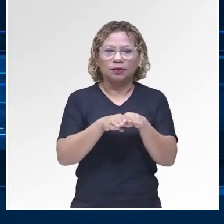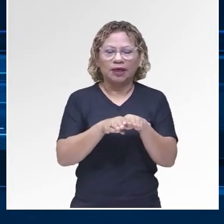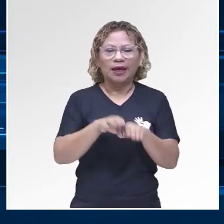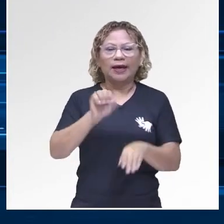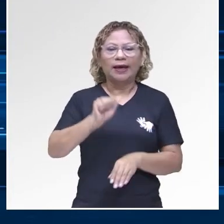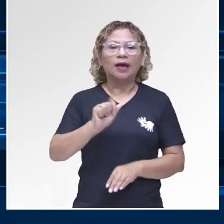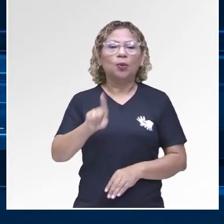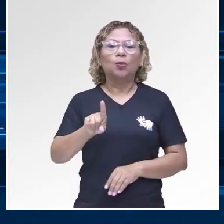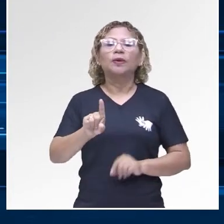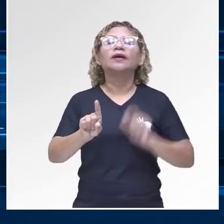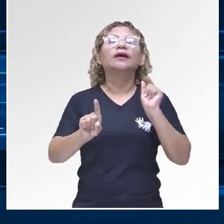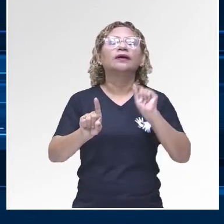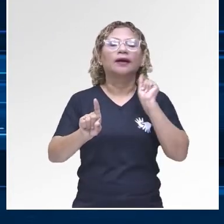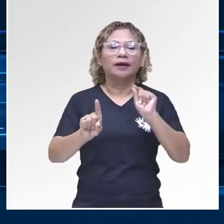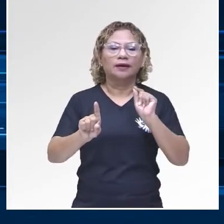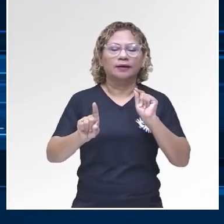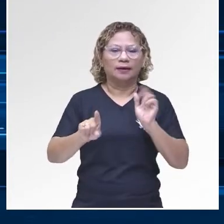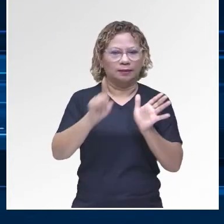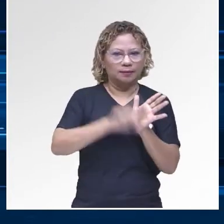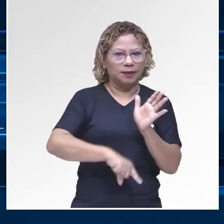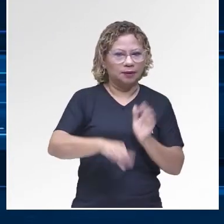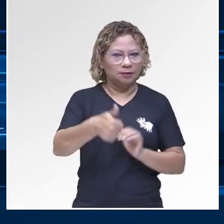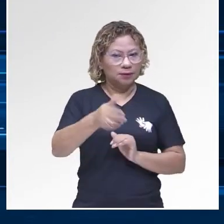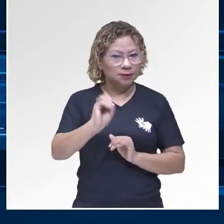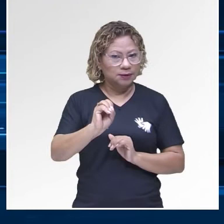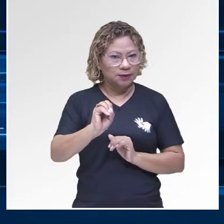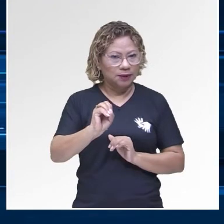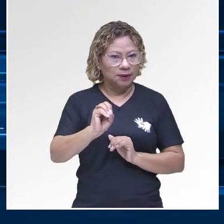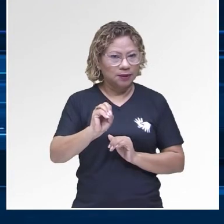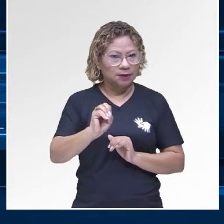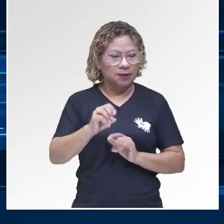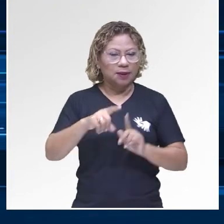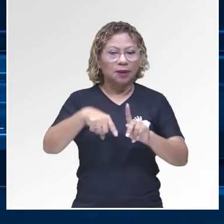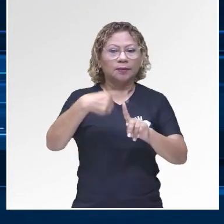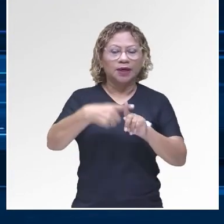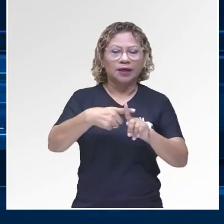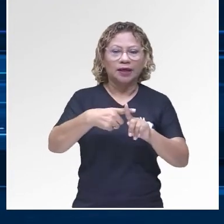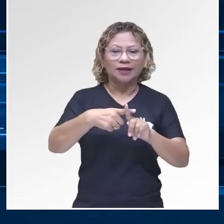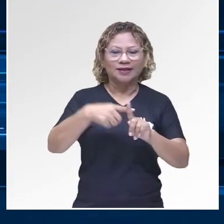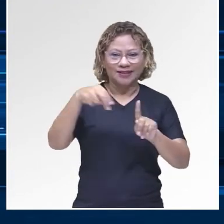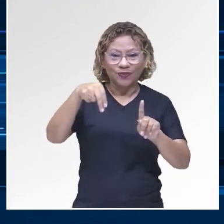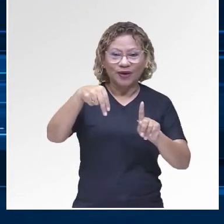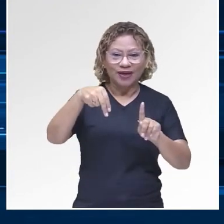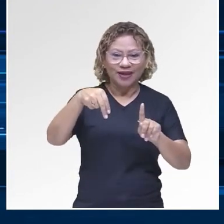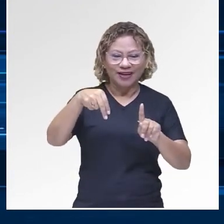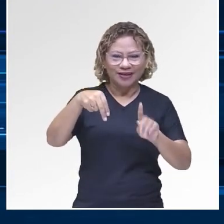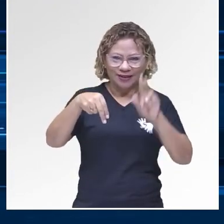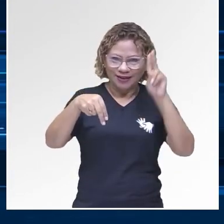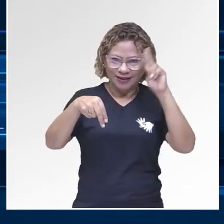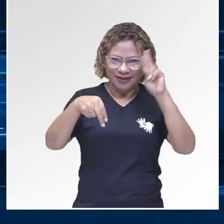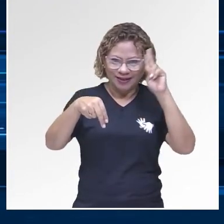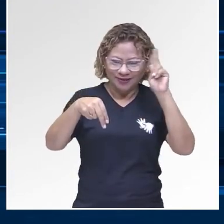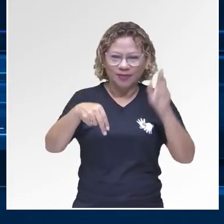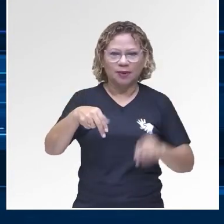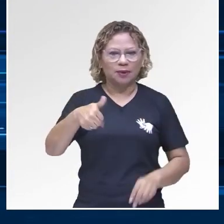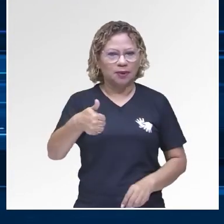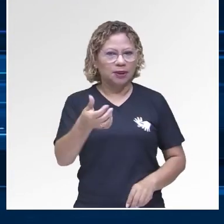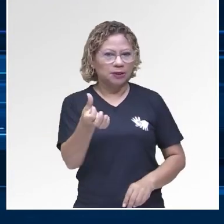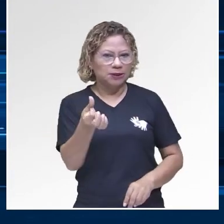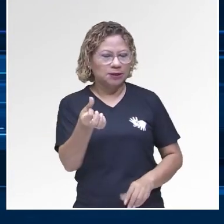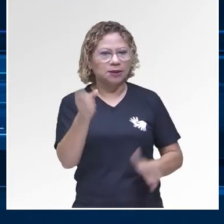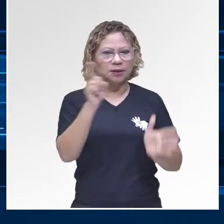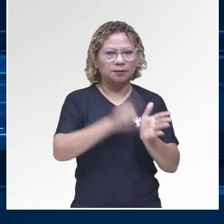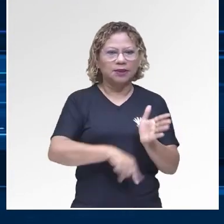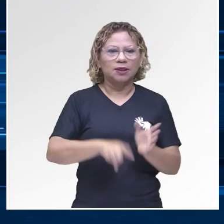a A1. Quem é A1? Menos 10. Mais N. Quanto é que vale o N? O N vale 16. Menos 1.